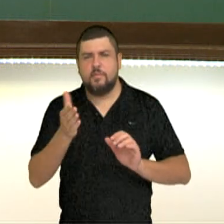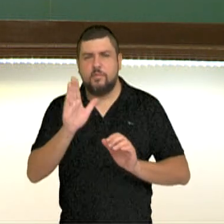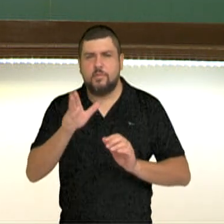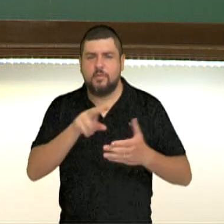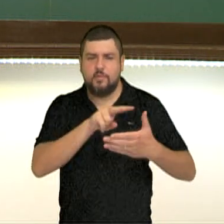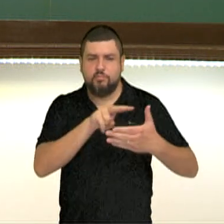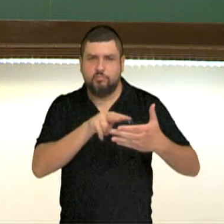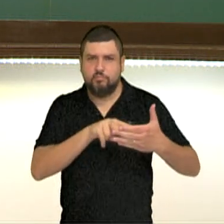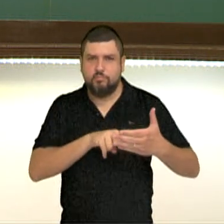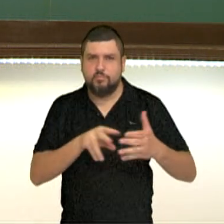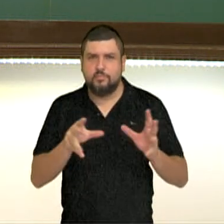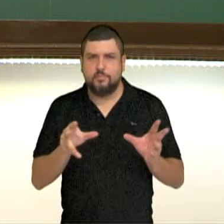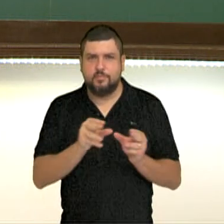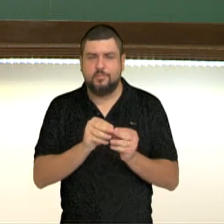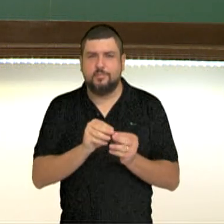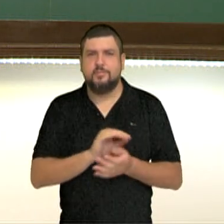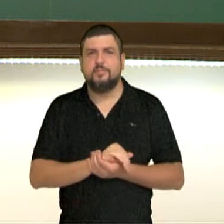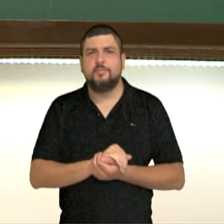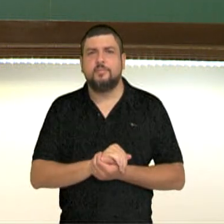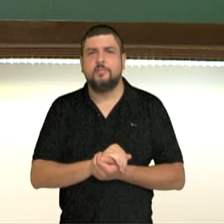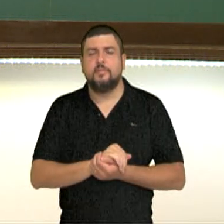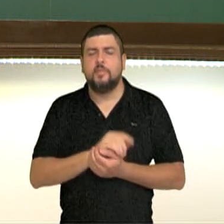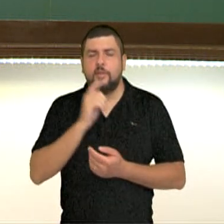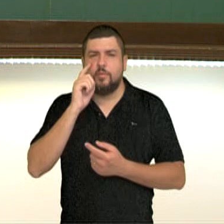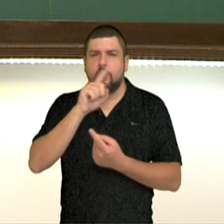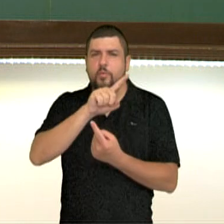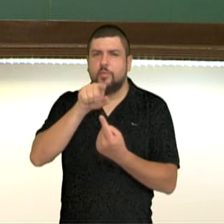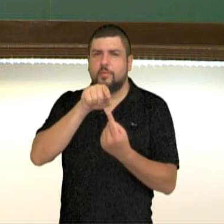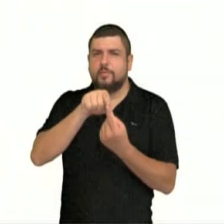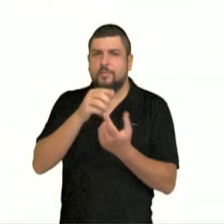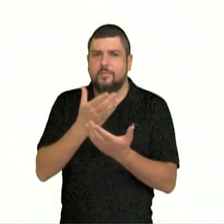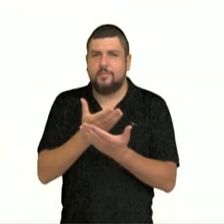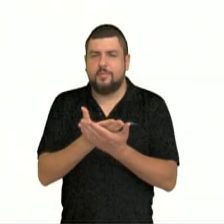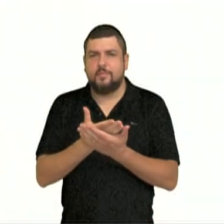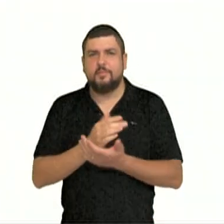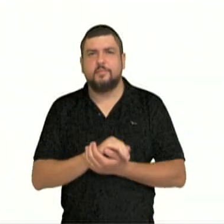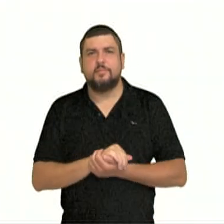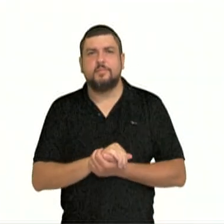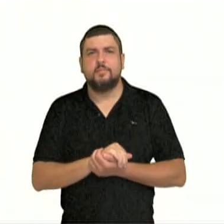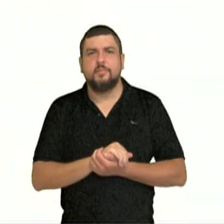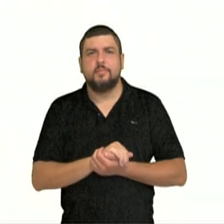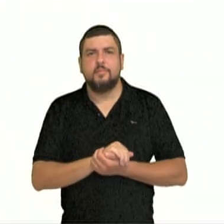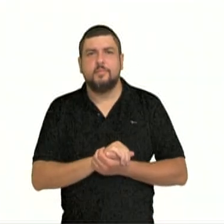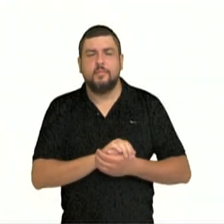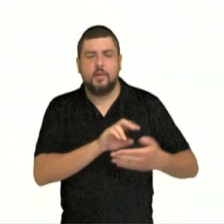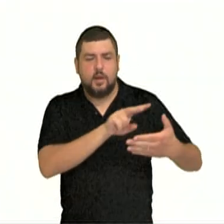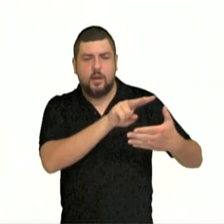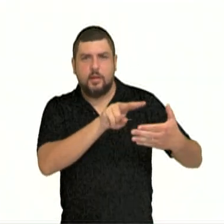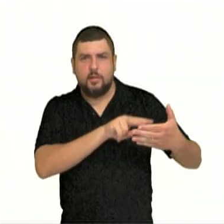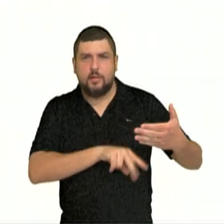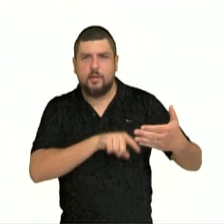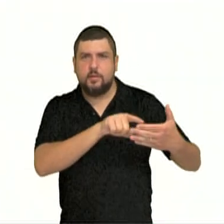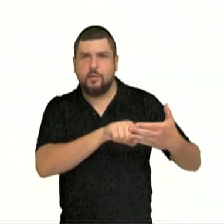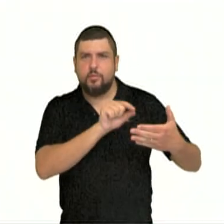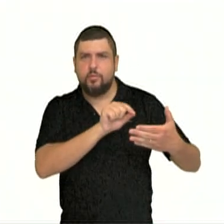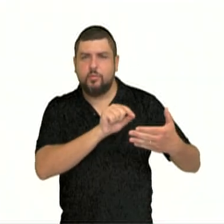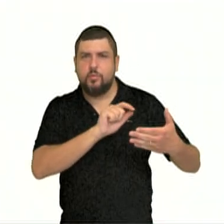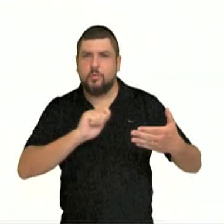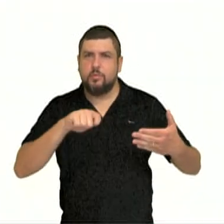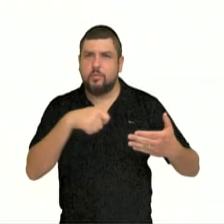mesmo? Vamos ver os objetivos da nossa aula. Ler e interpretar resenhas compreendendo a sua